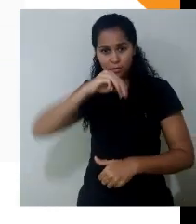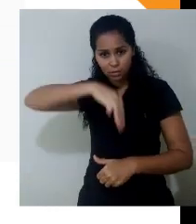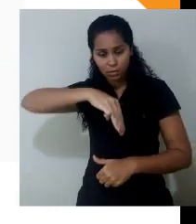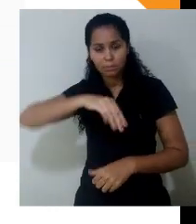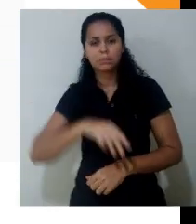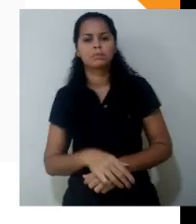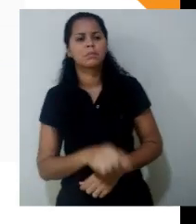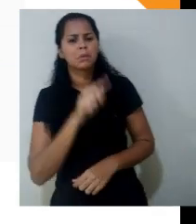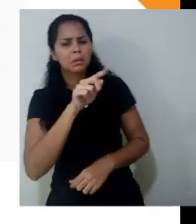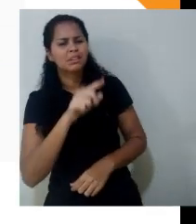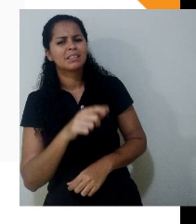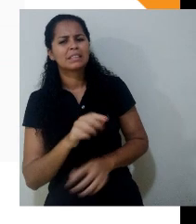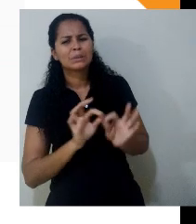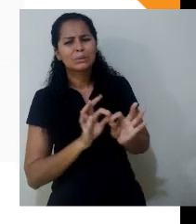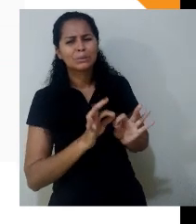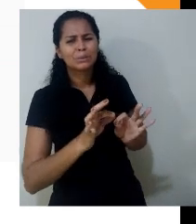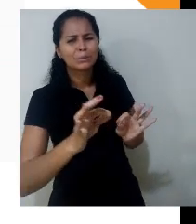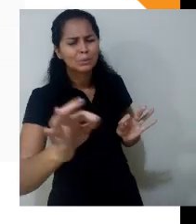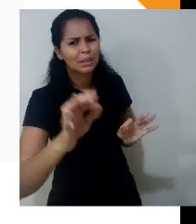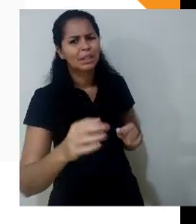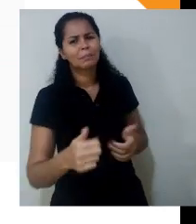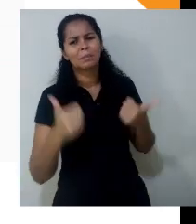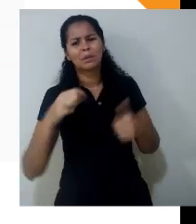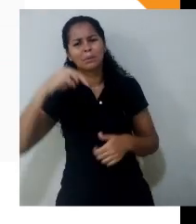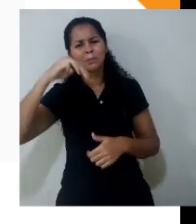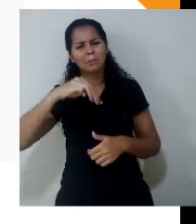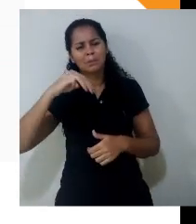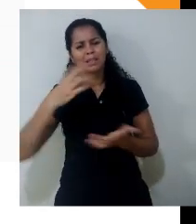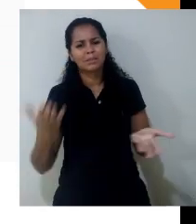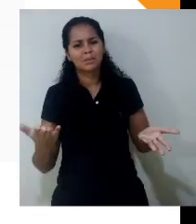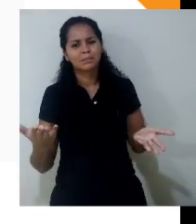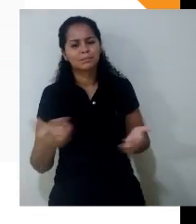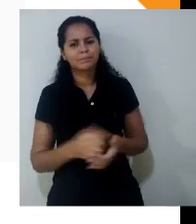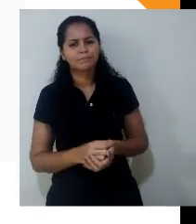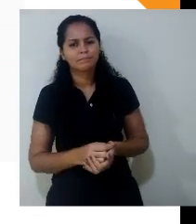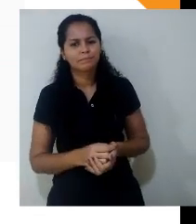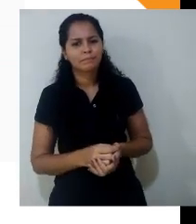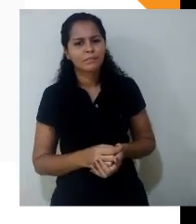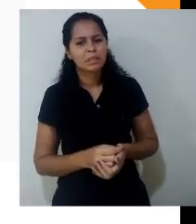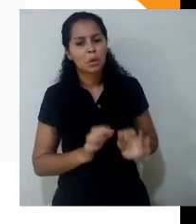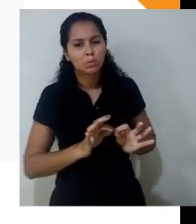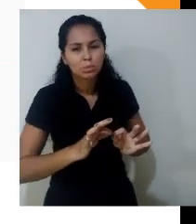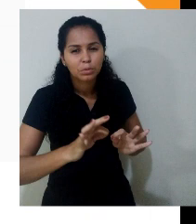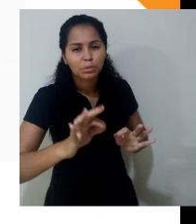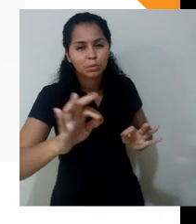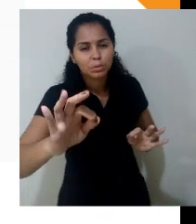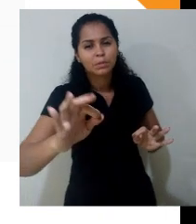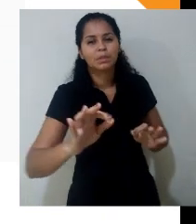no caso, a gente está medindo o comprimento e um comprimento se mede em metros, né? A unidade é metros, o que a gente está medindo é um